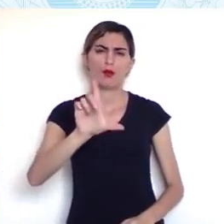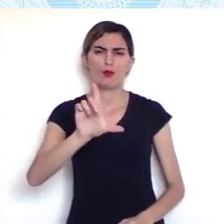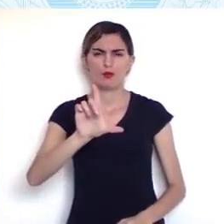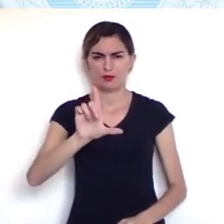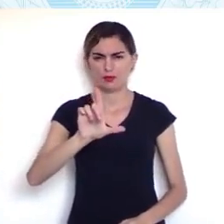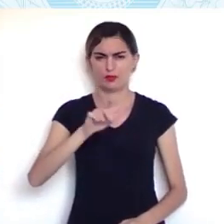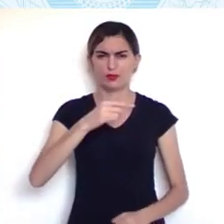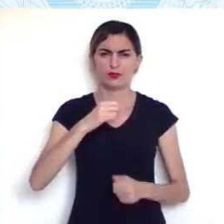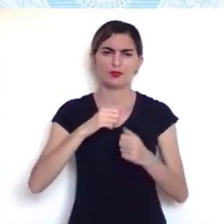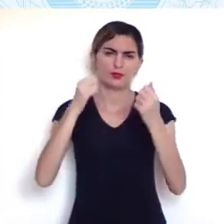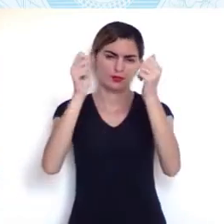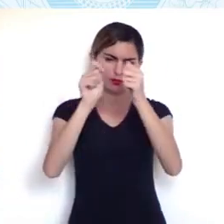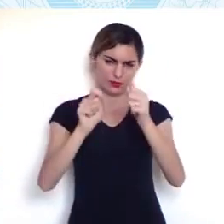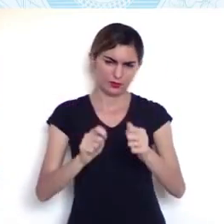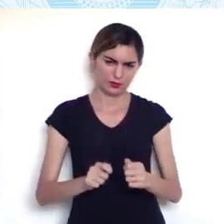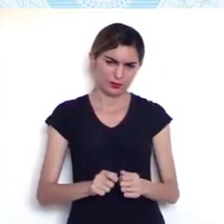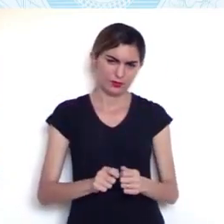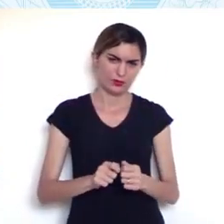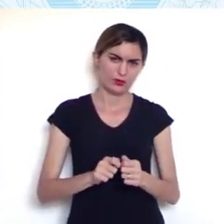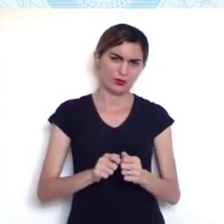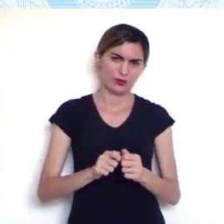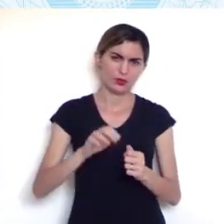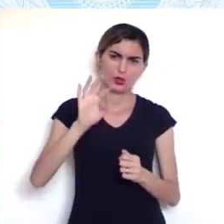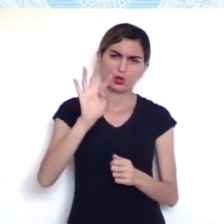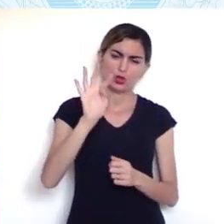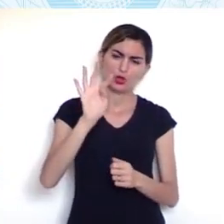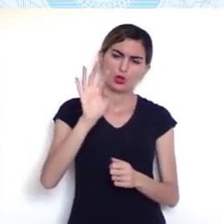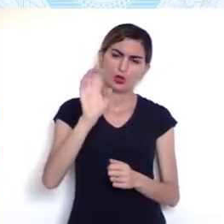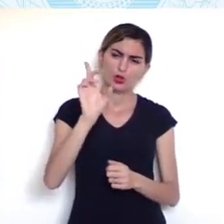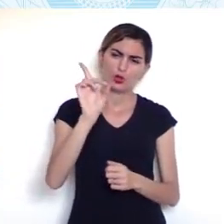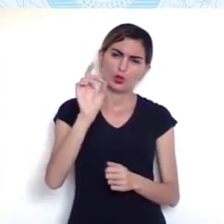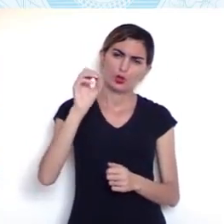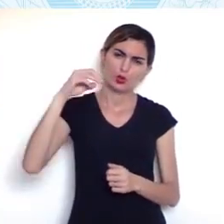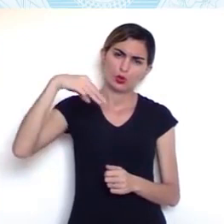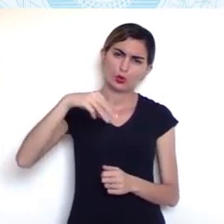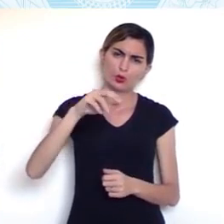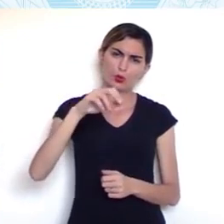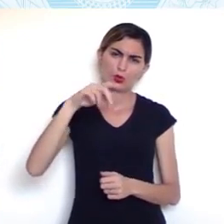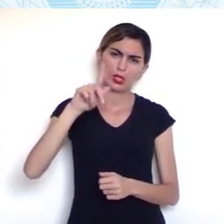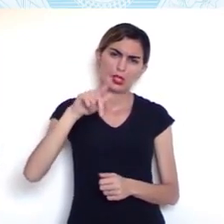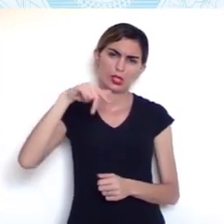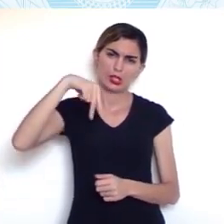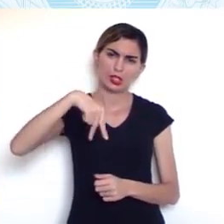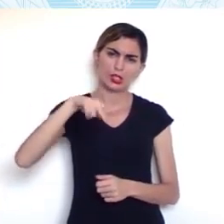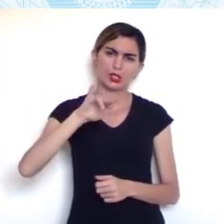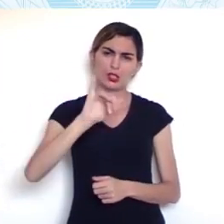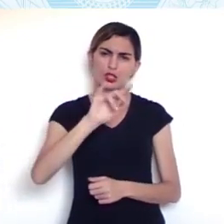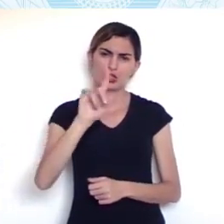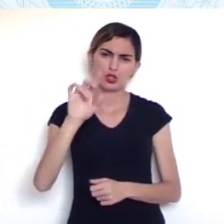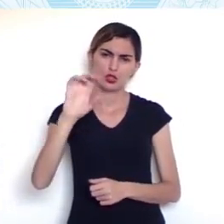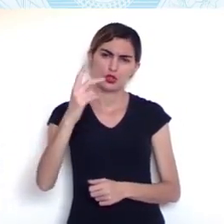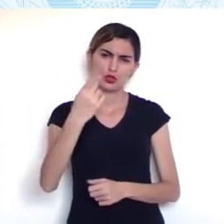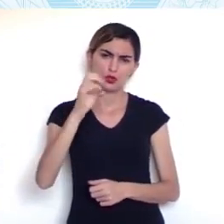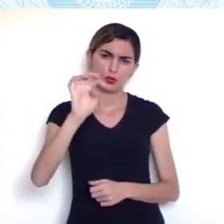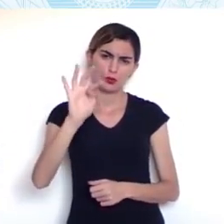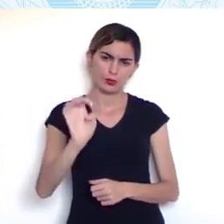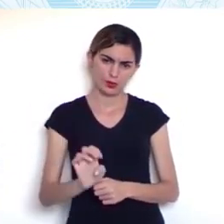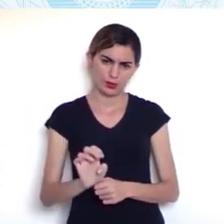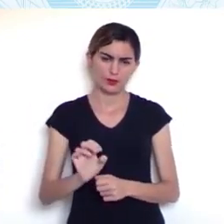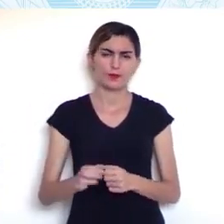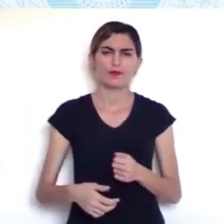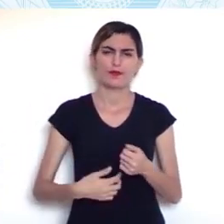clássico Dom Quixote de La Mancha. Então, na realidade, vocês, o professor